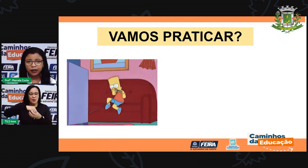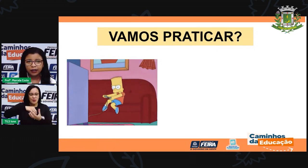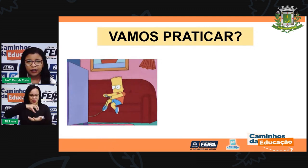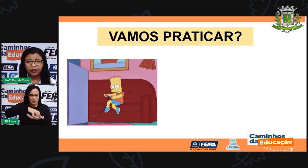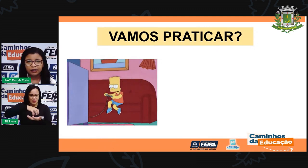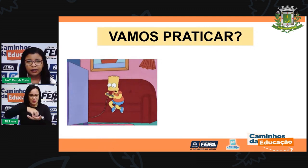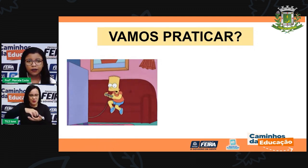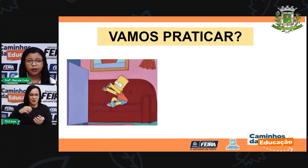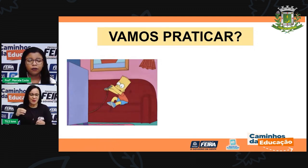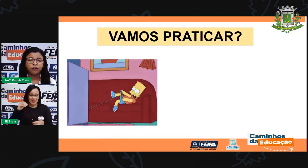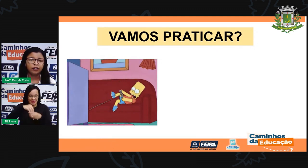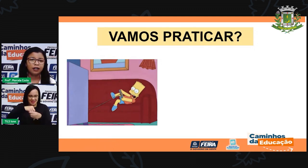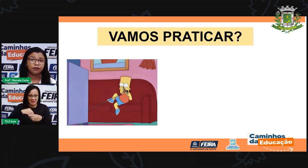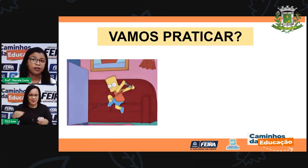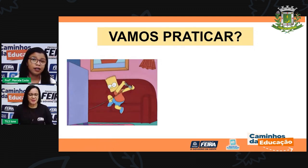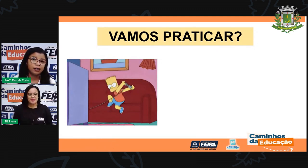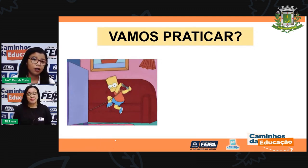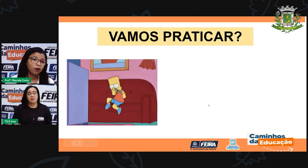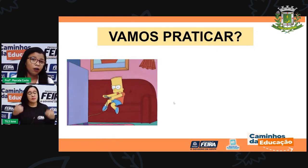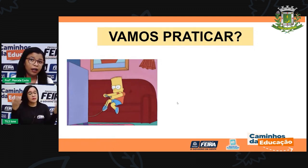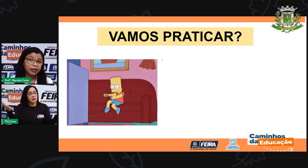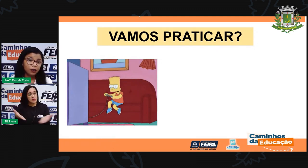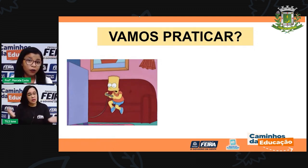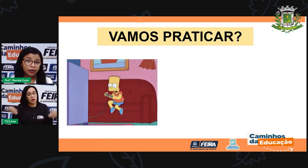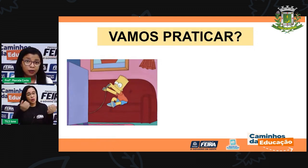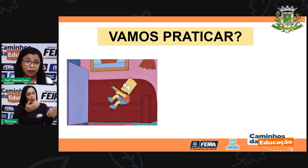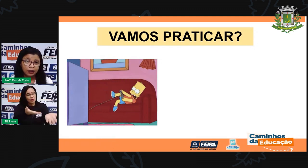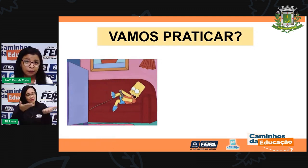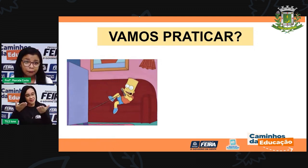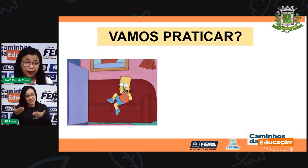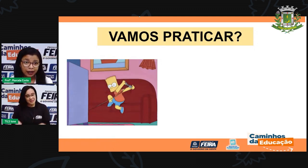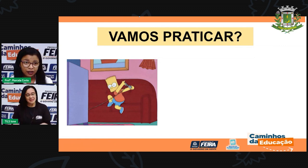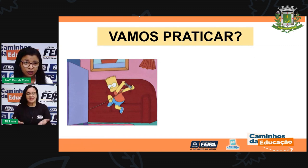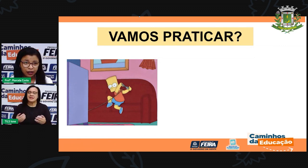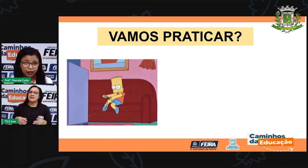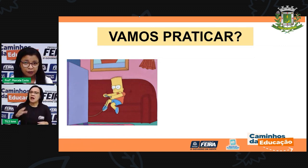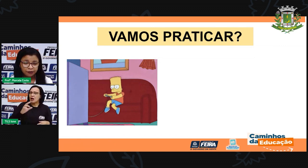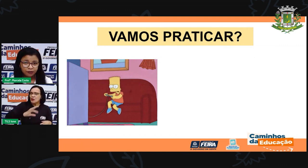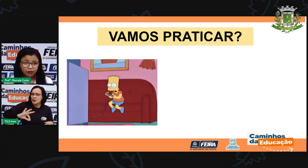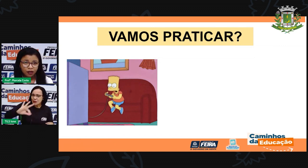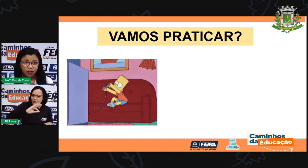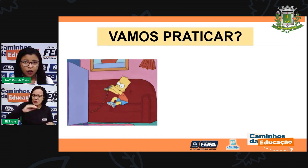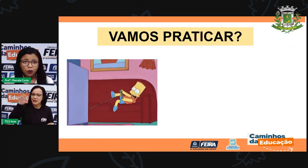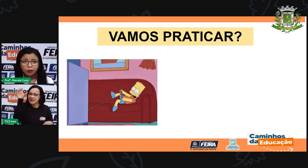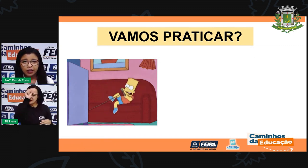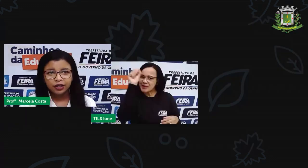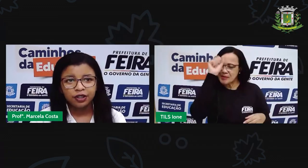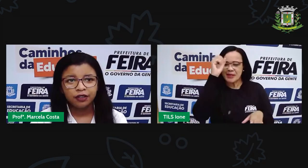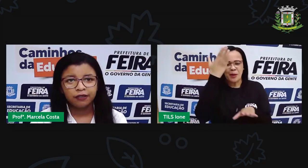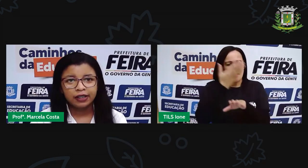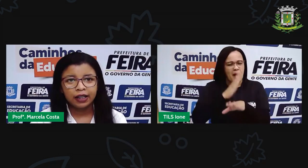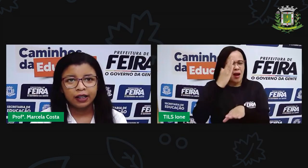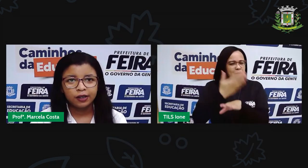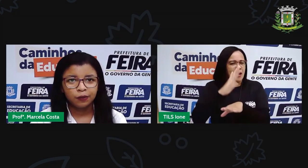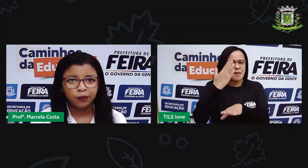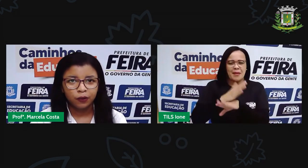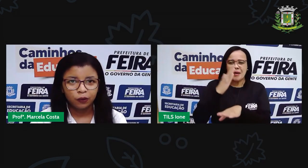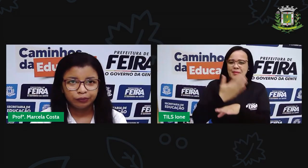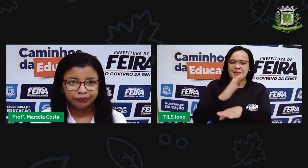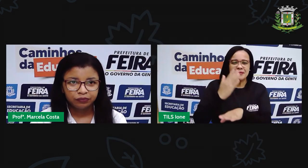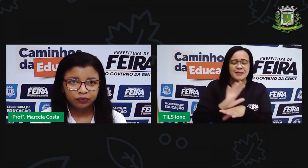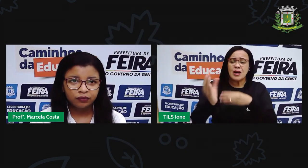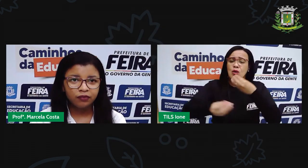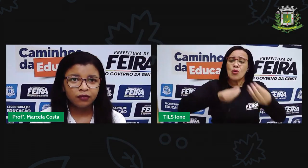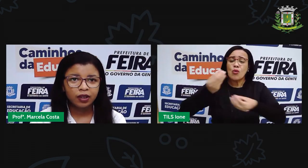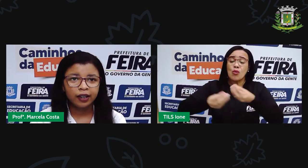Agora, crianças, eu quero convidar vocês a colocar esse conhecimento em prática. Como é que a gente vai fazer isso para